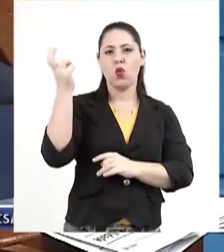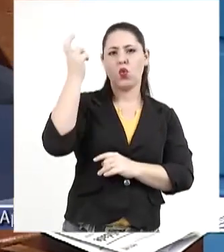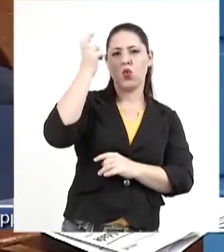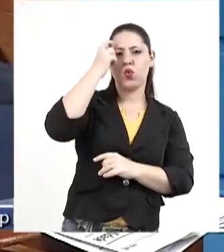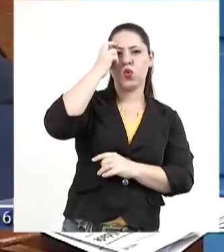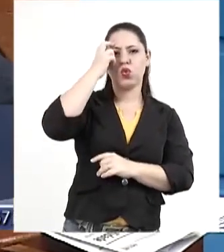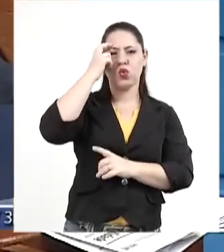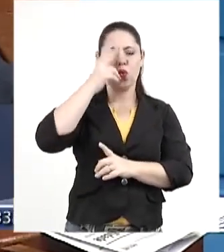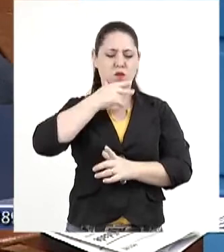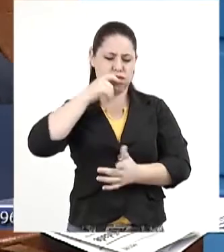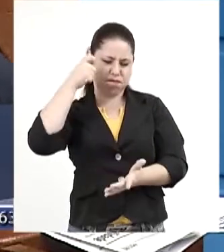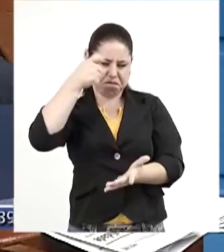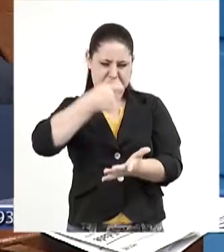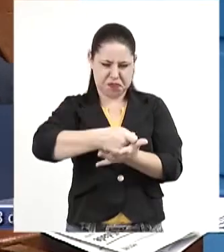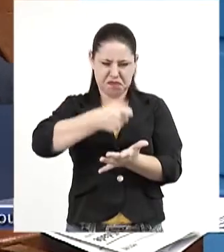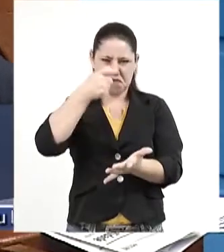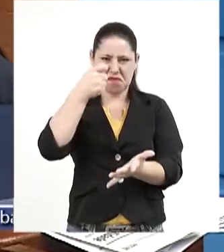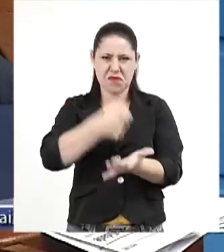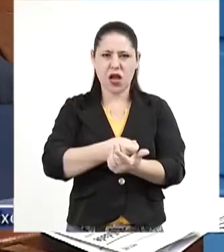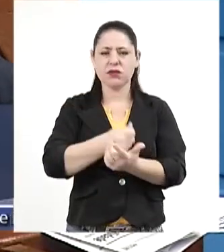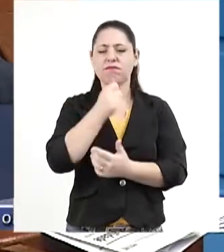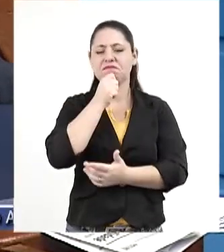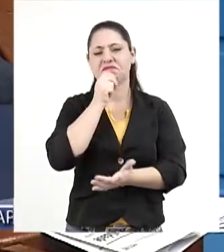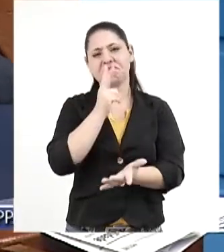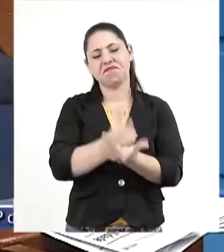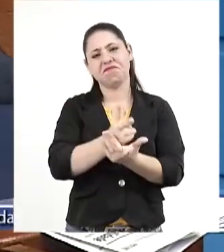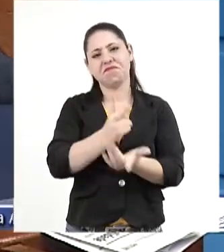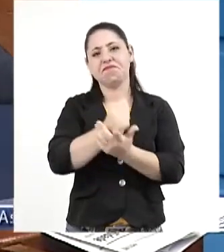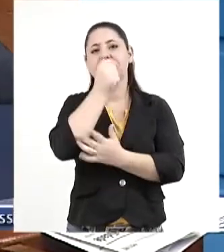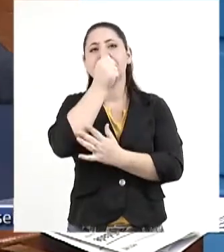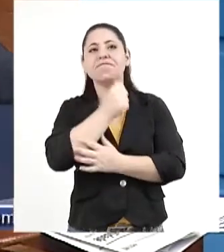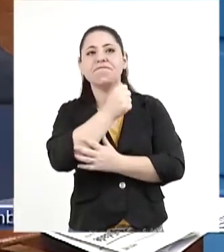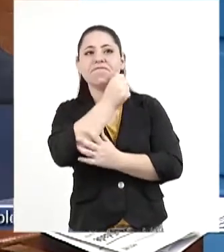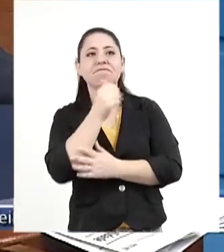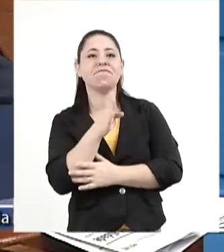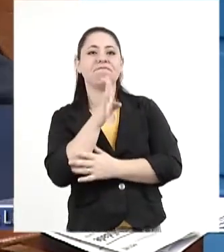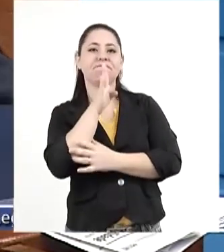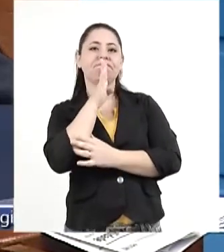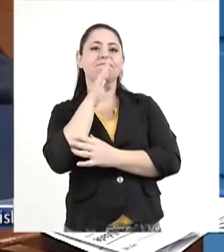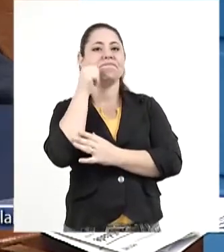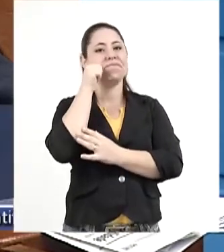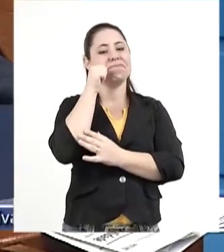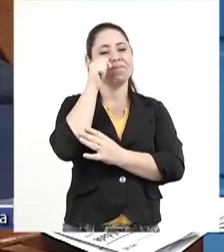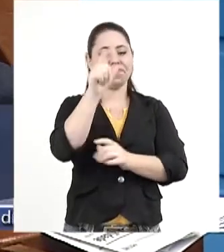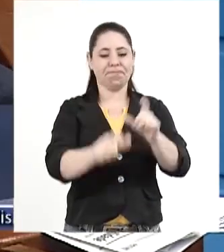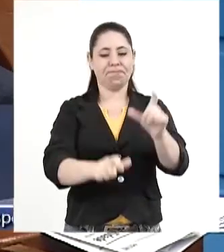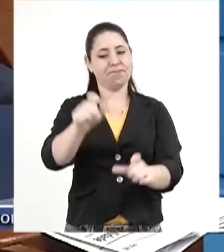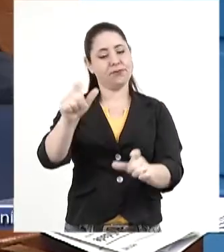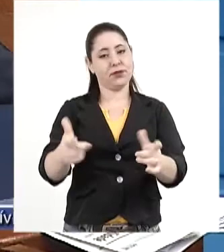machista continue ainda calando muitas vozes femininas,